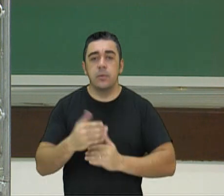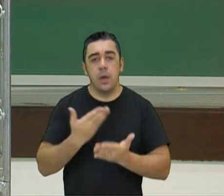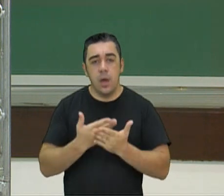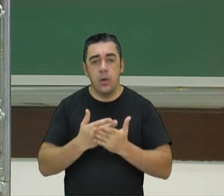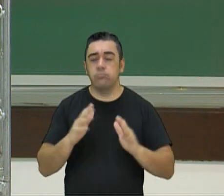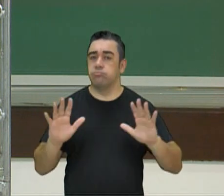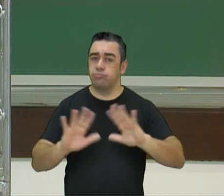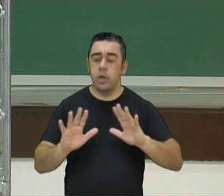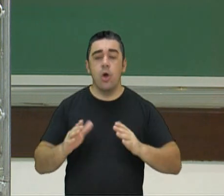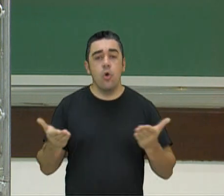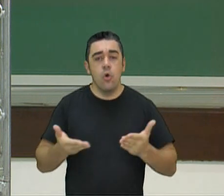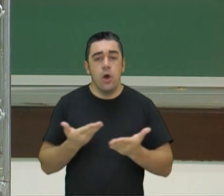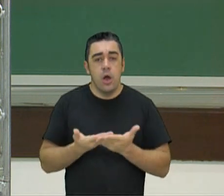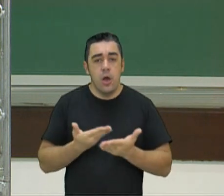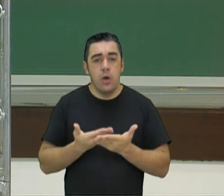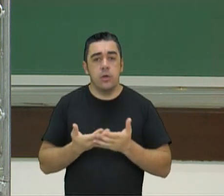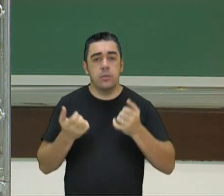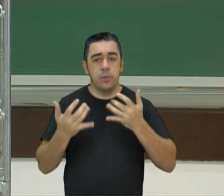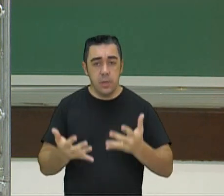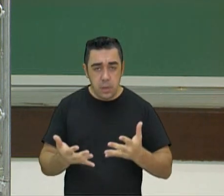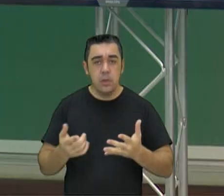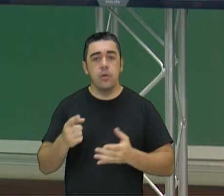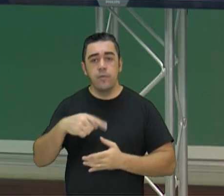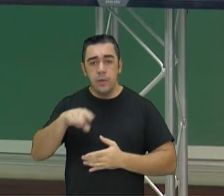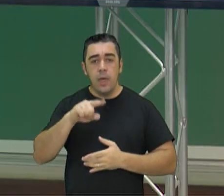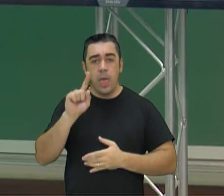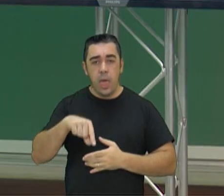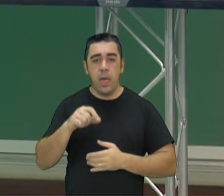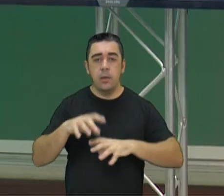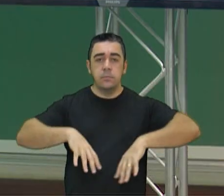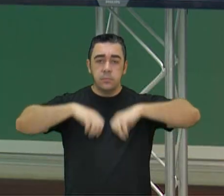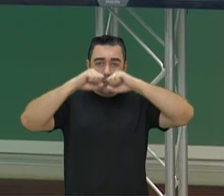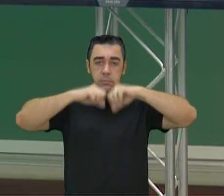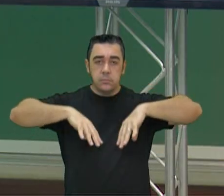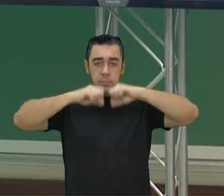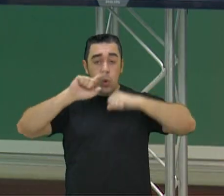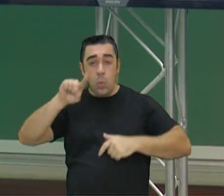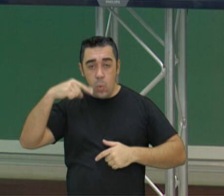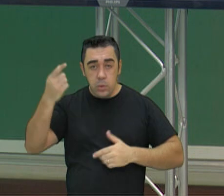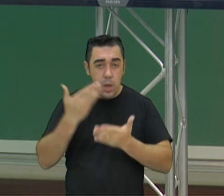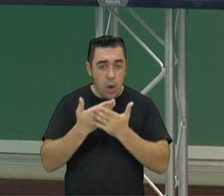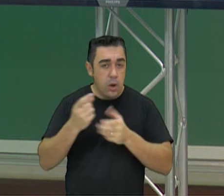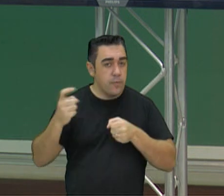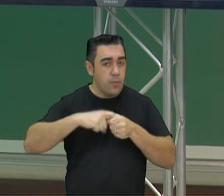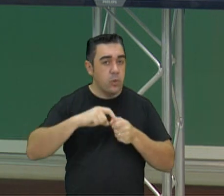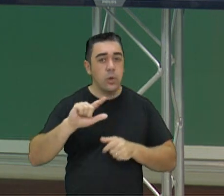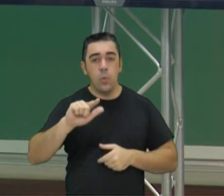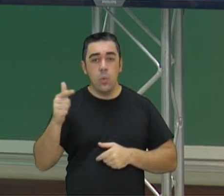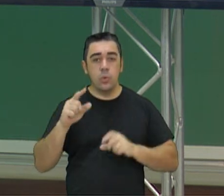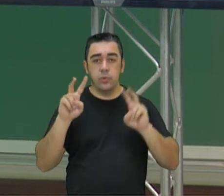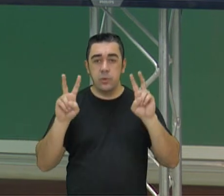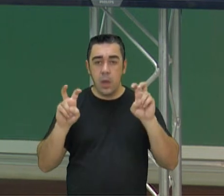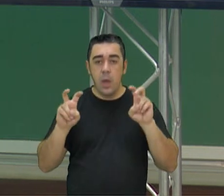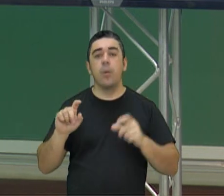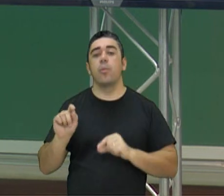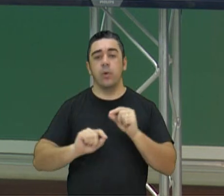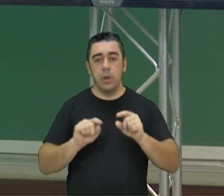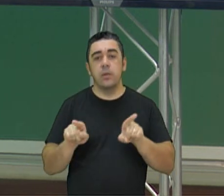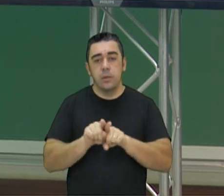despedimos, fechamos a aula de hoje, então, que falamos sobre o quê? Respiração. Próxima aula nós voltamos tratando temas